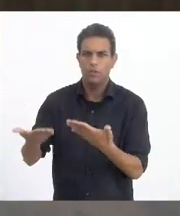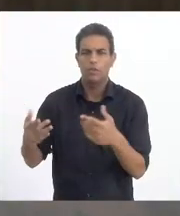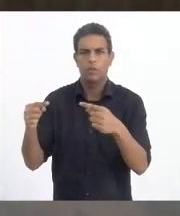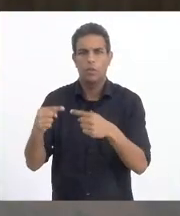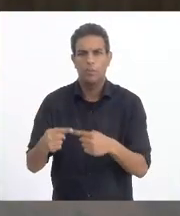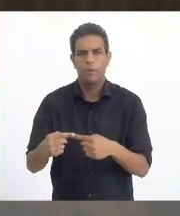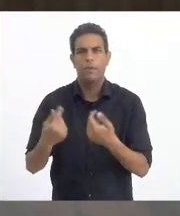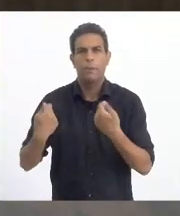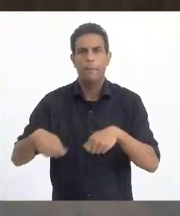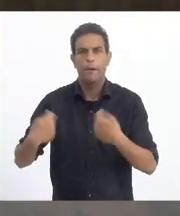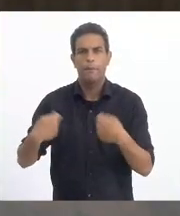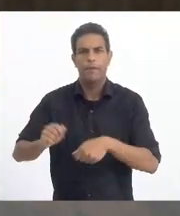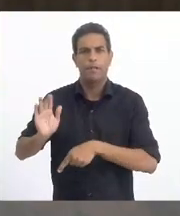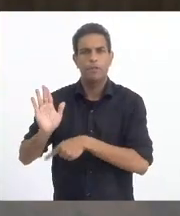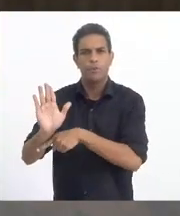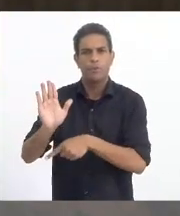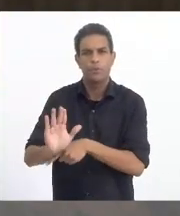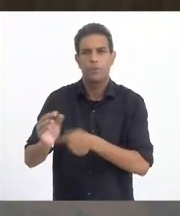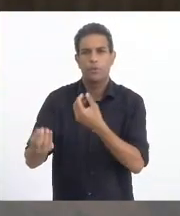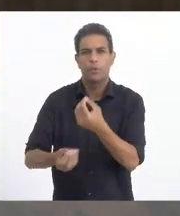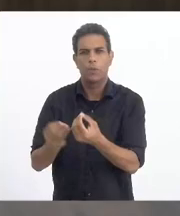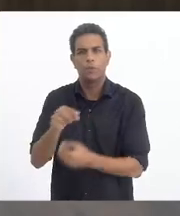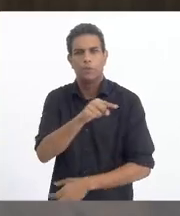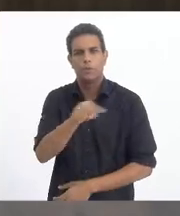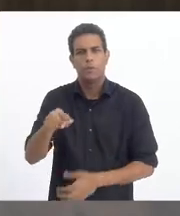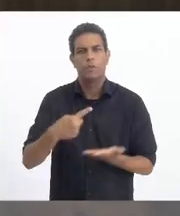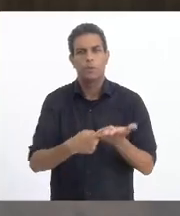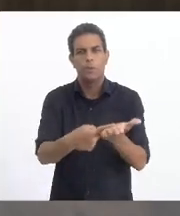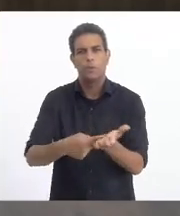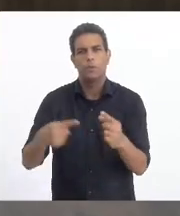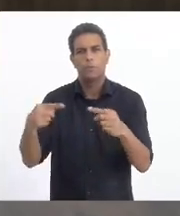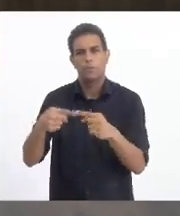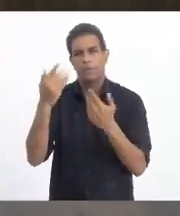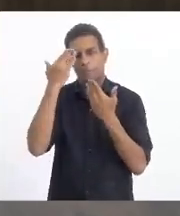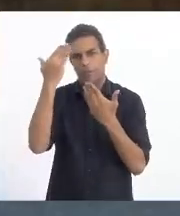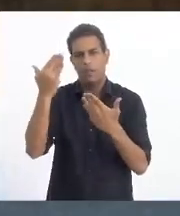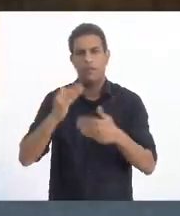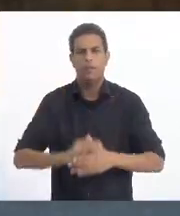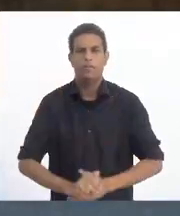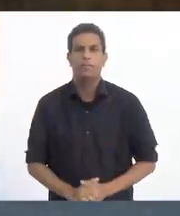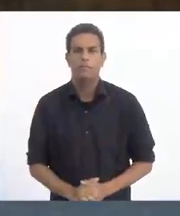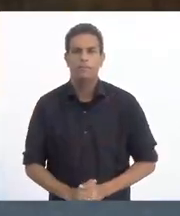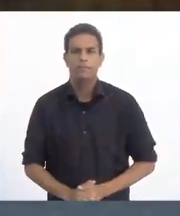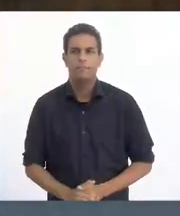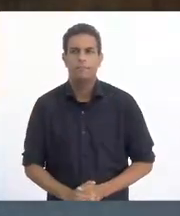Uma família que precisa de amparo, de ajuda. Então, conto com todos. Obrigada.